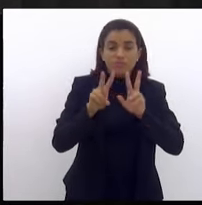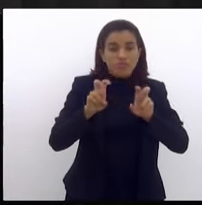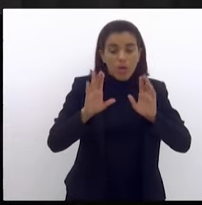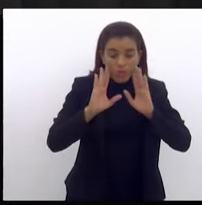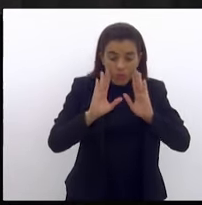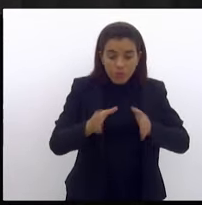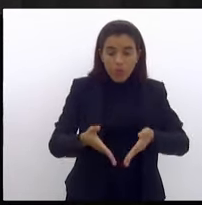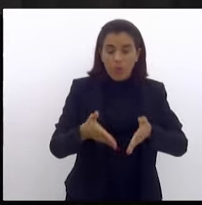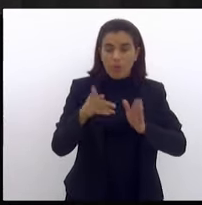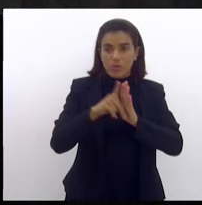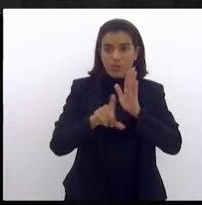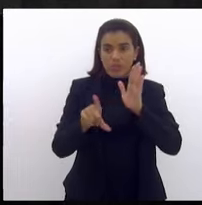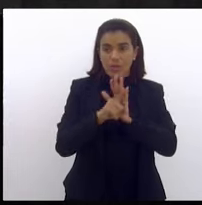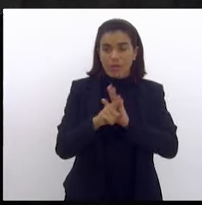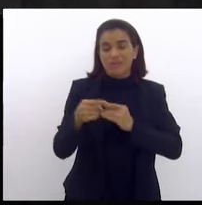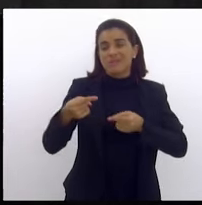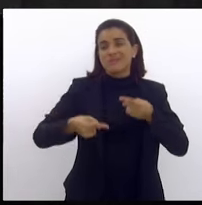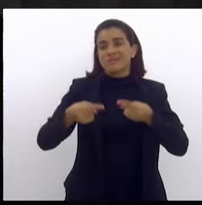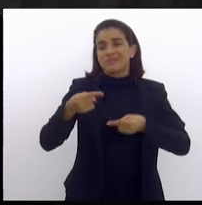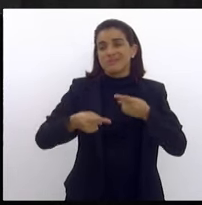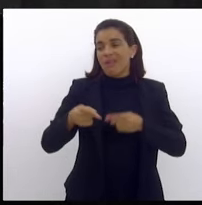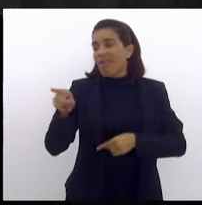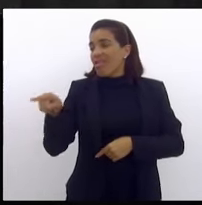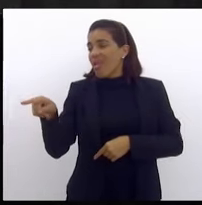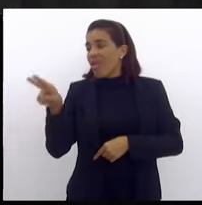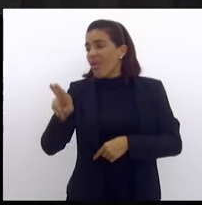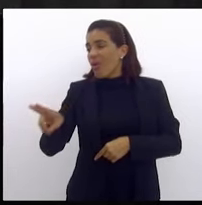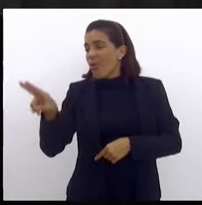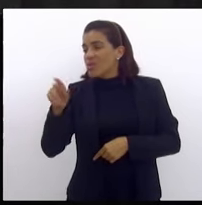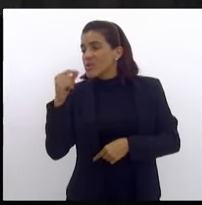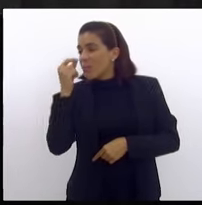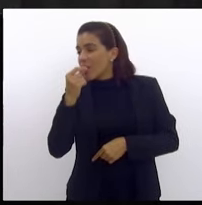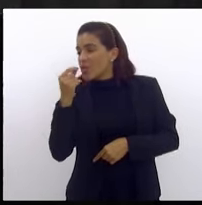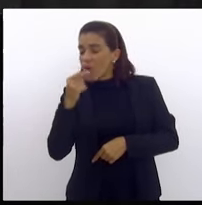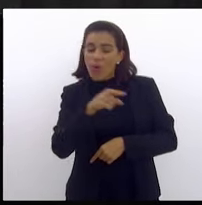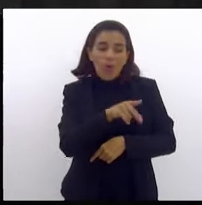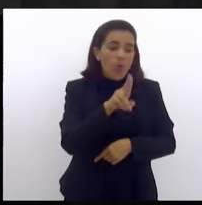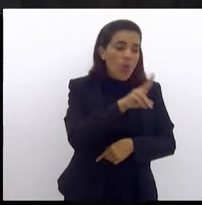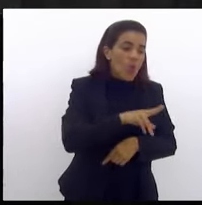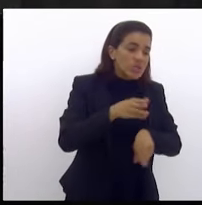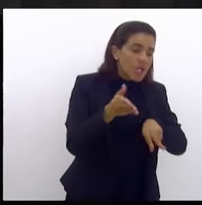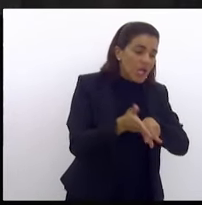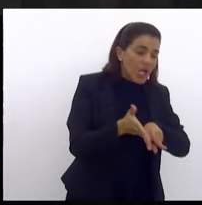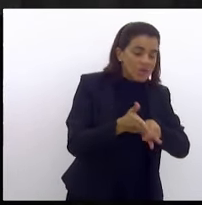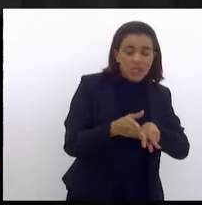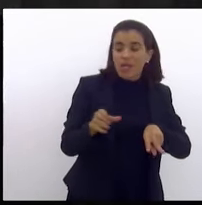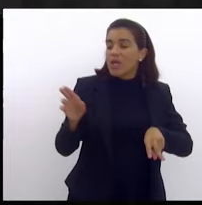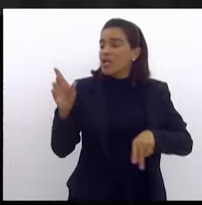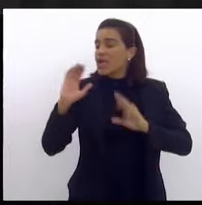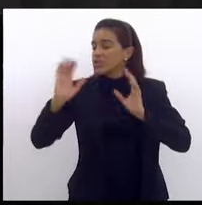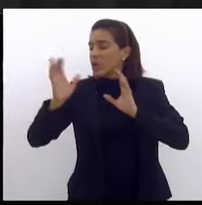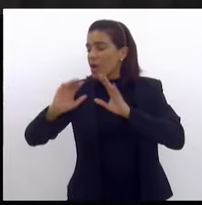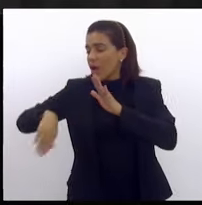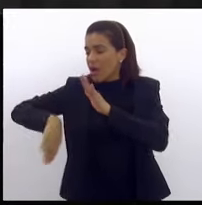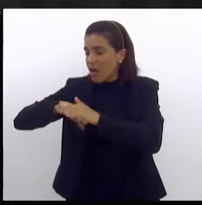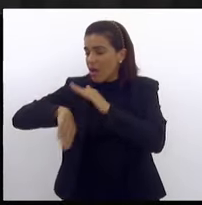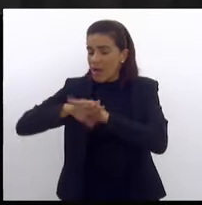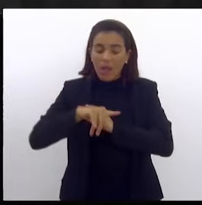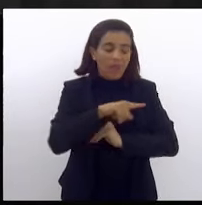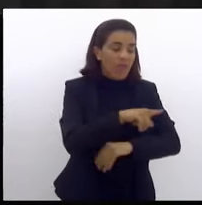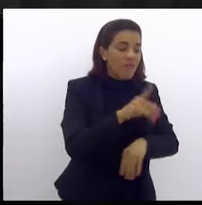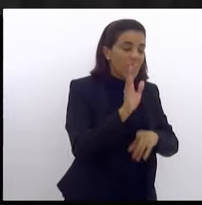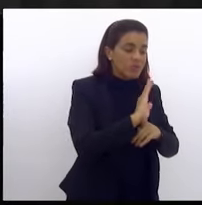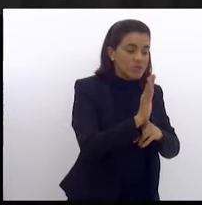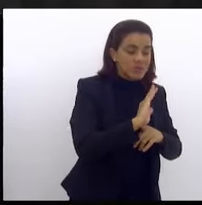matéria. Você vai ficar discutindo aqui quem é que usa batom, quem usa calça comprida, quem joga bola, quem vai para o